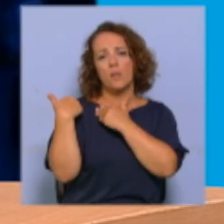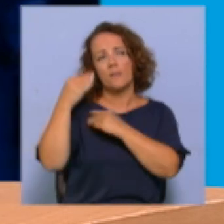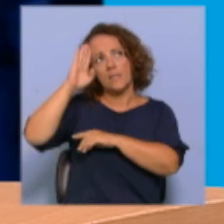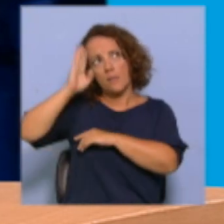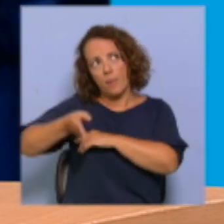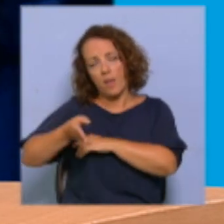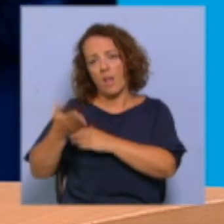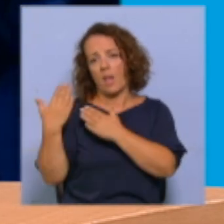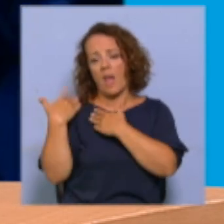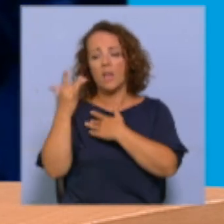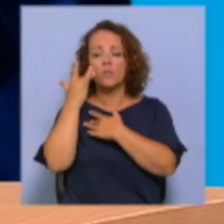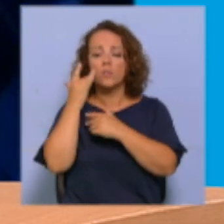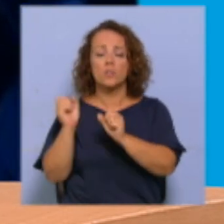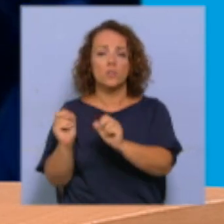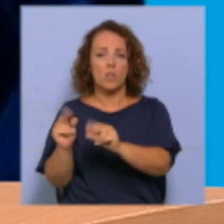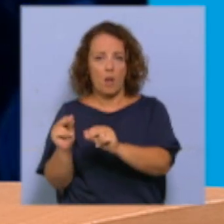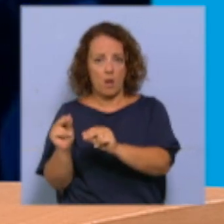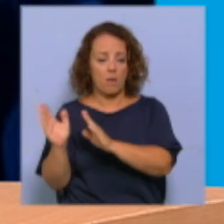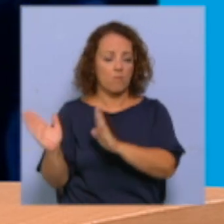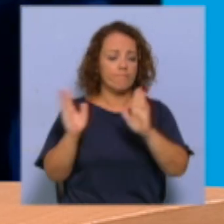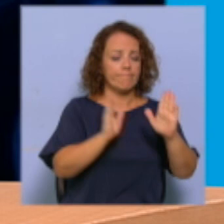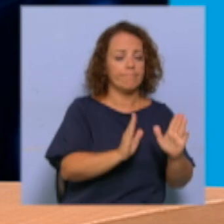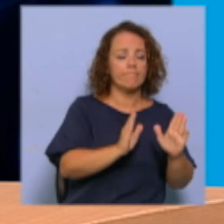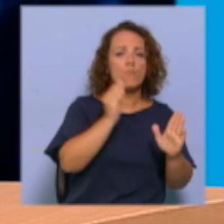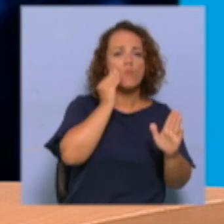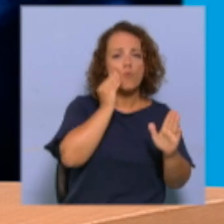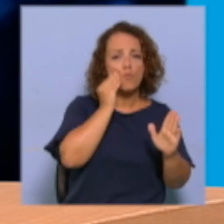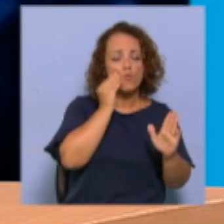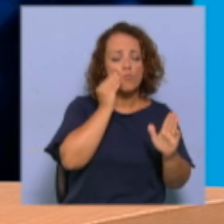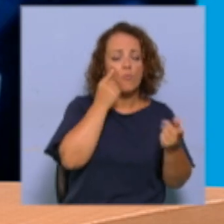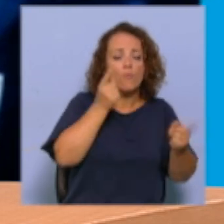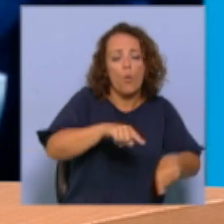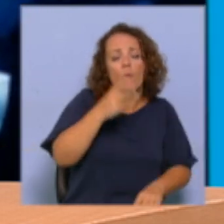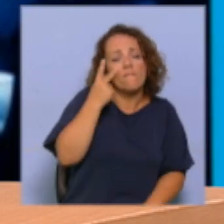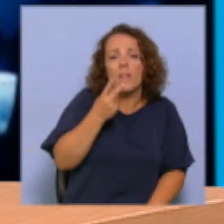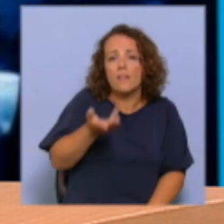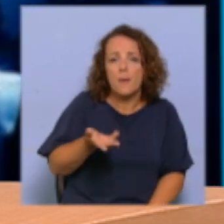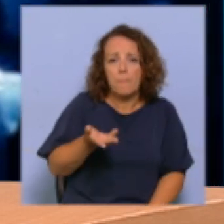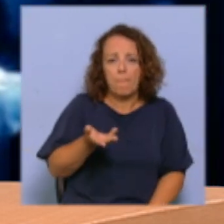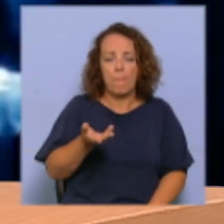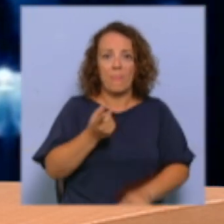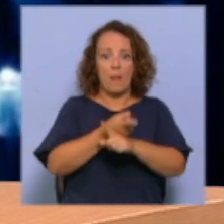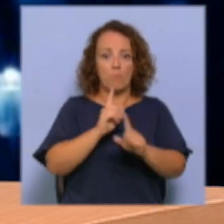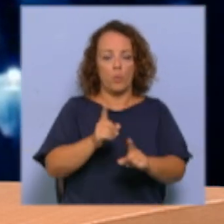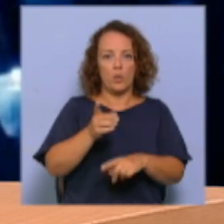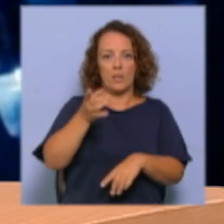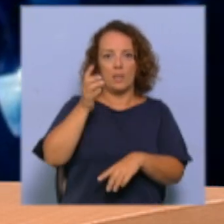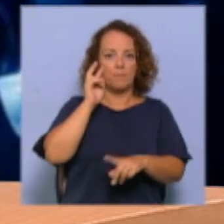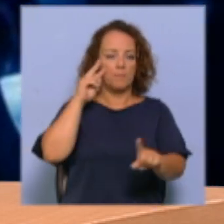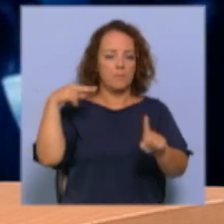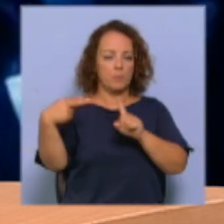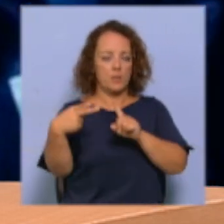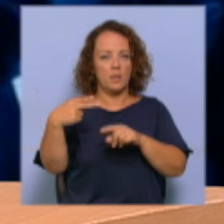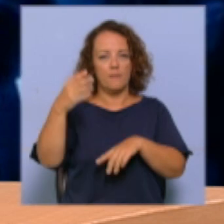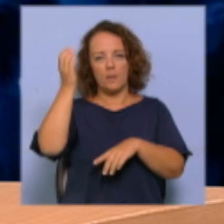de higiene com o retomarmos a nossa vida. Porque nem do ponto de vista mental, nem do ponto